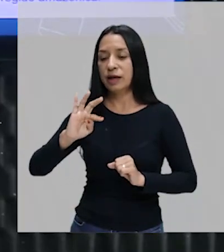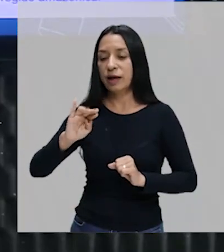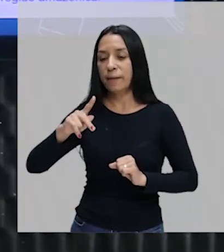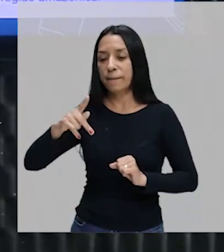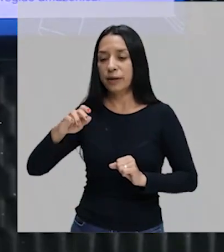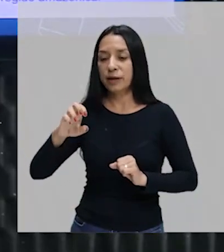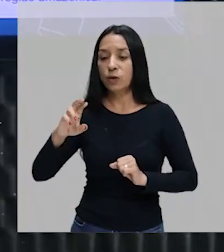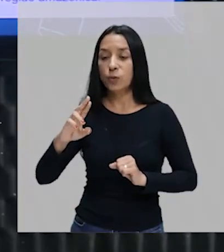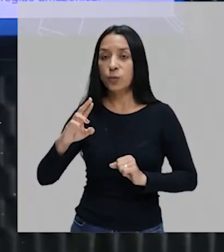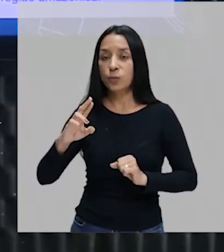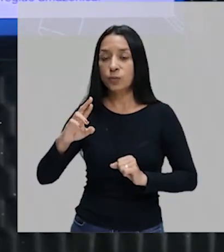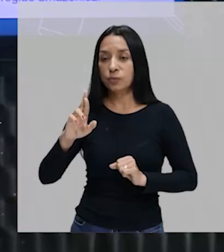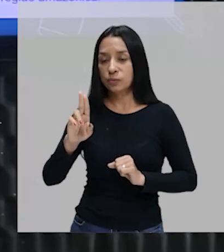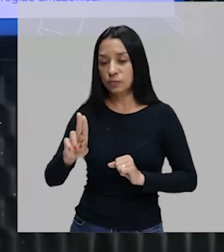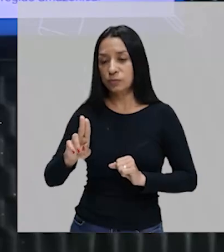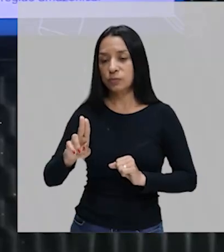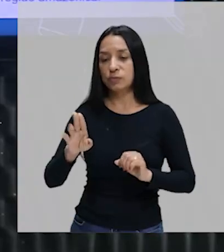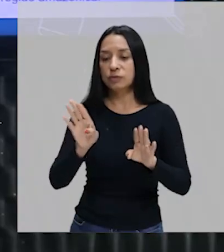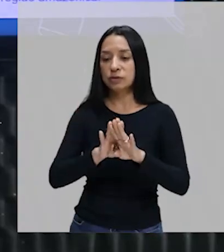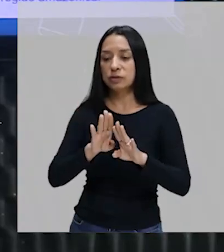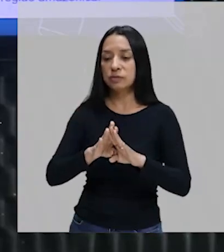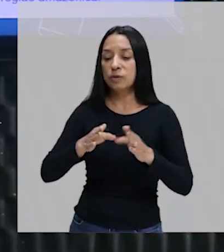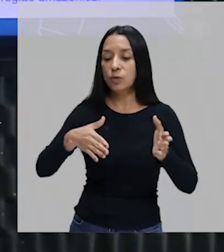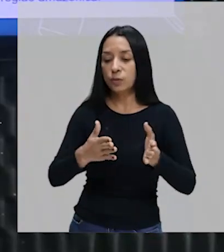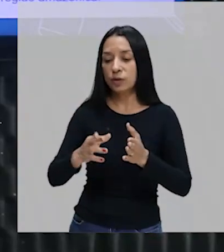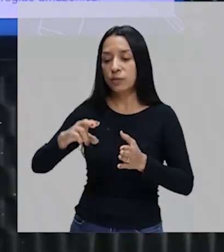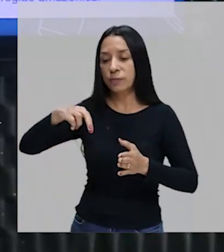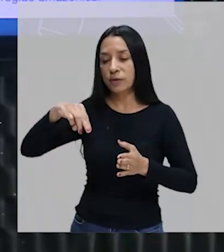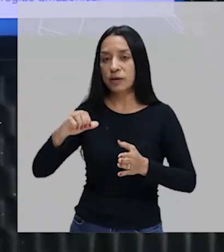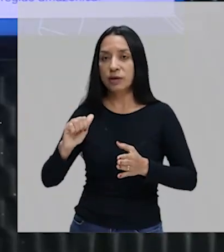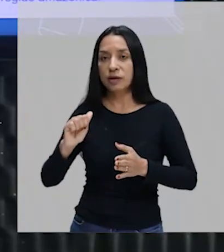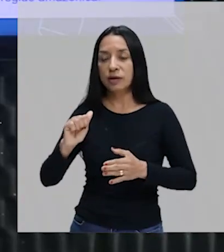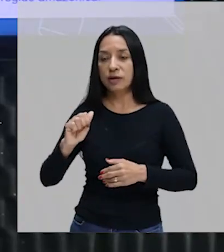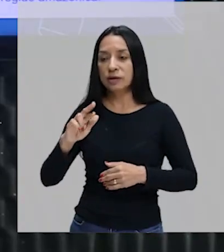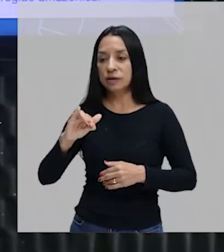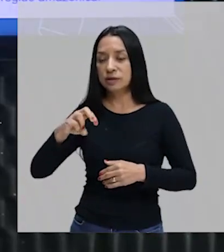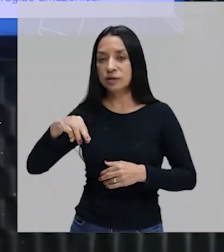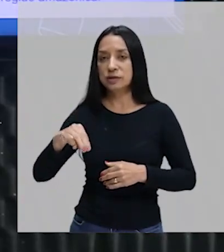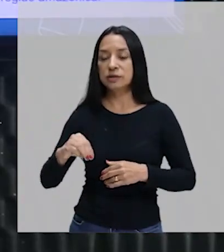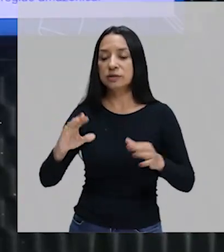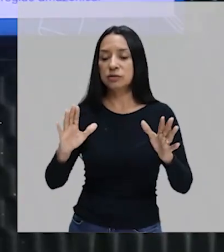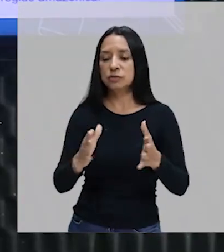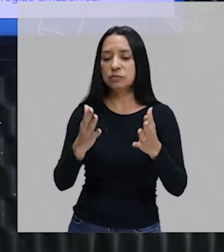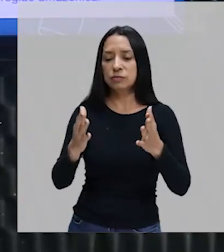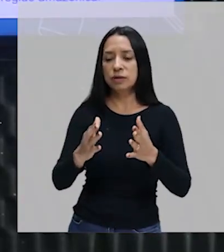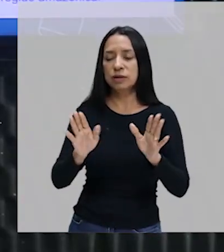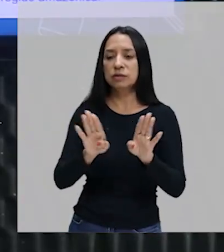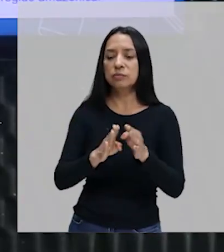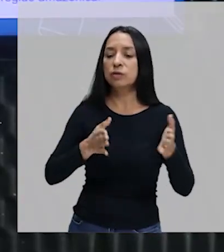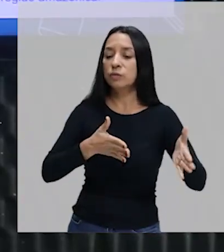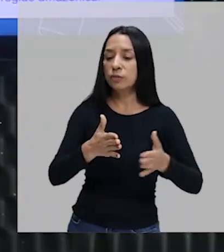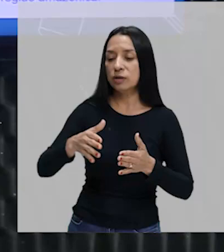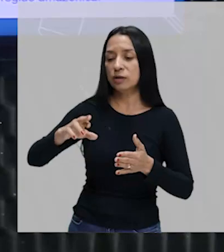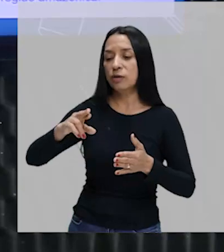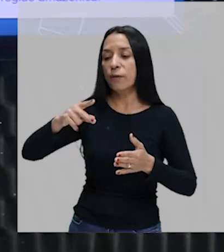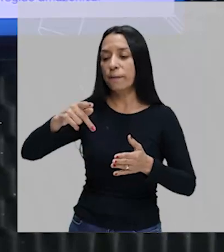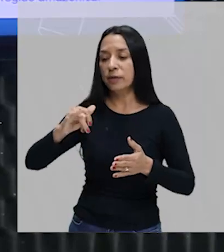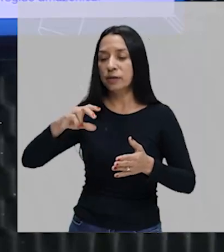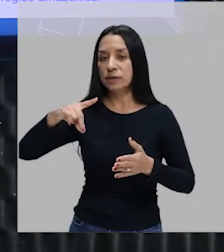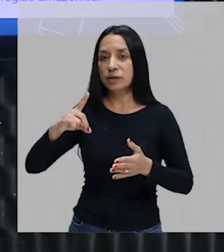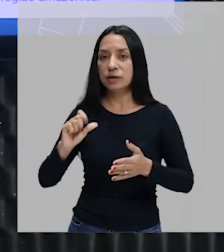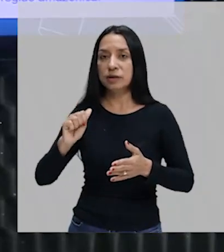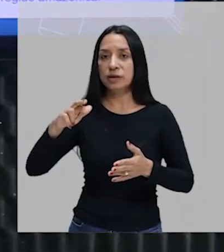o rio basicamente o quê? O rio Mearim. Então, estimular o rio Pindaré, estimular o processo